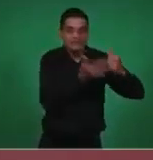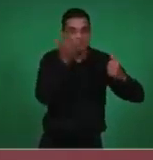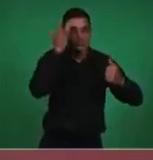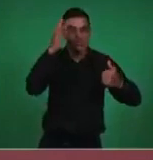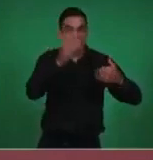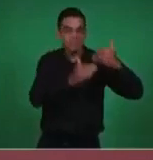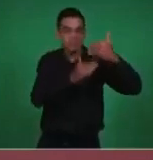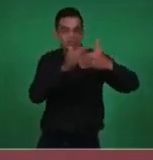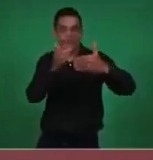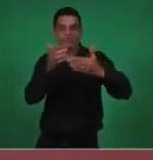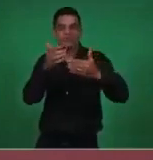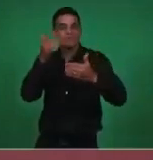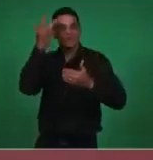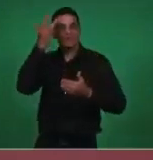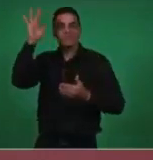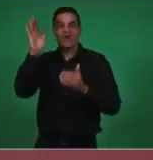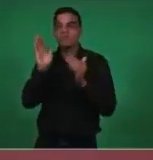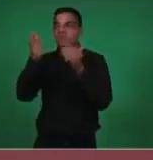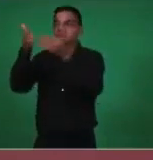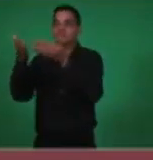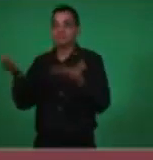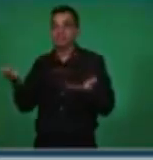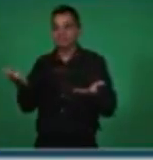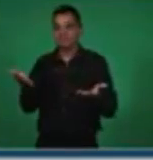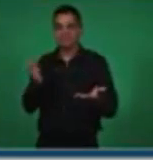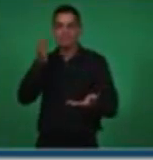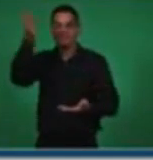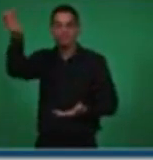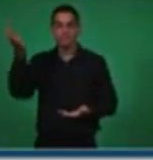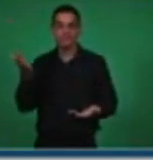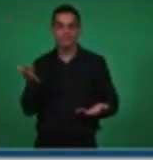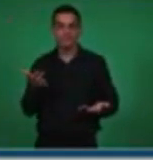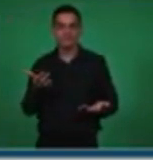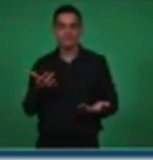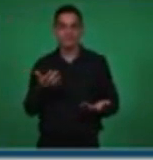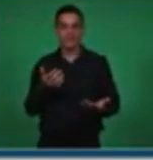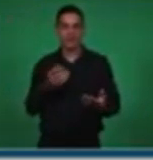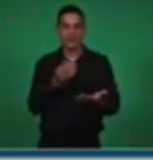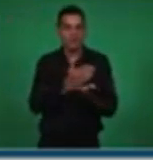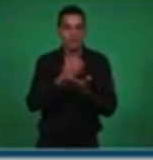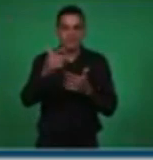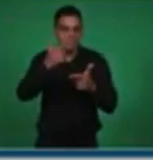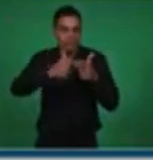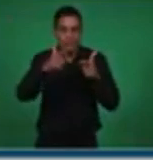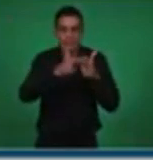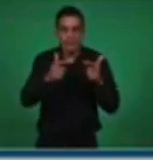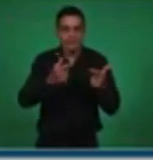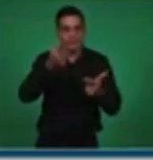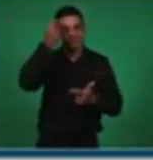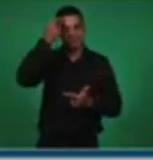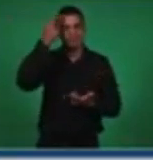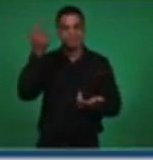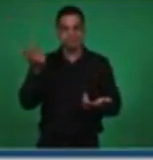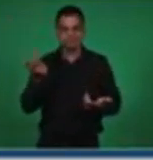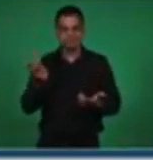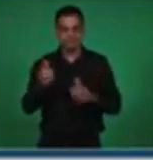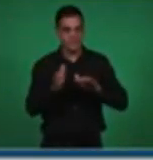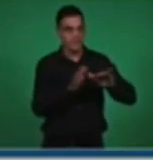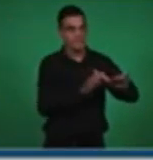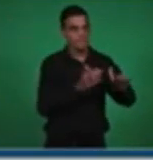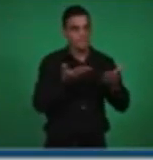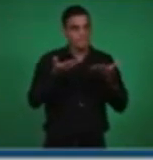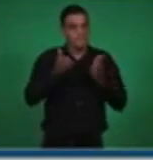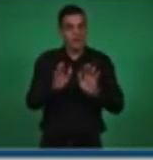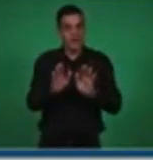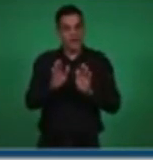E olha o que a palavra do Senhor, ela nos fala. Vamos ler todos juntos, amados. O Senhor, na sua onisciência, sabendo